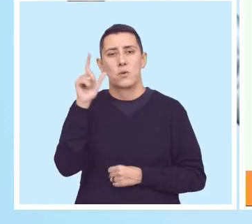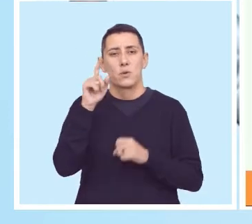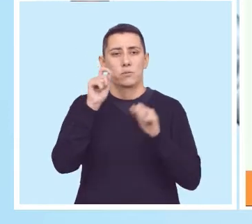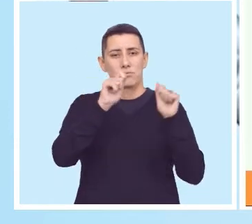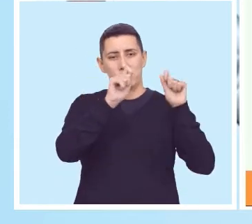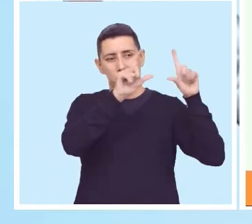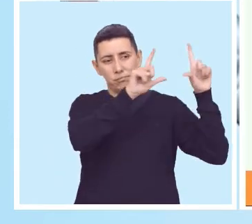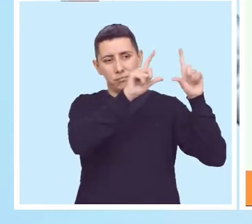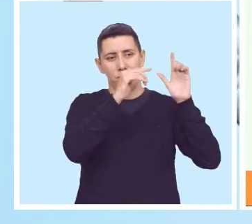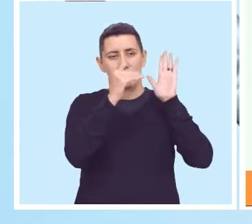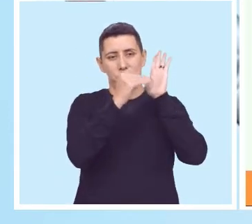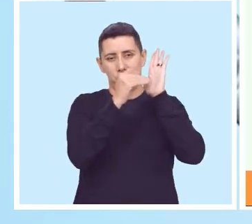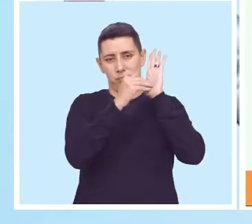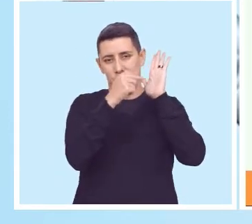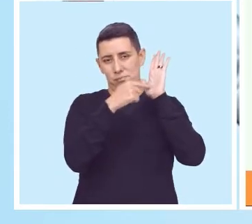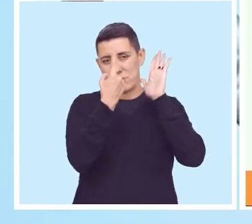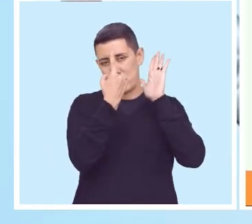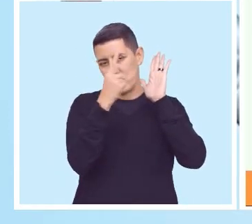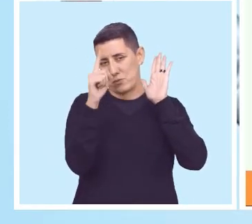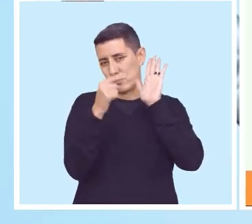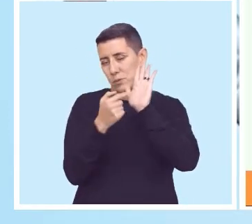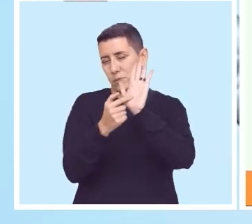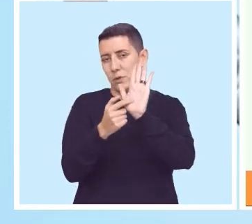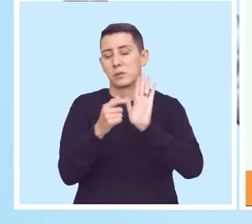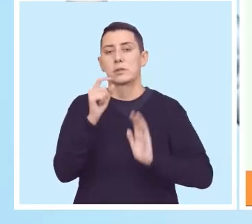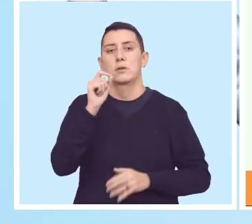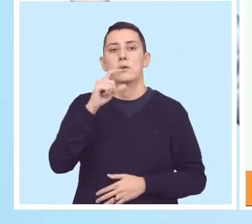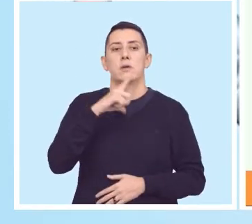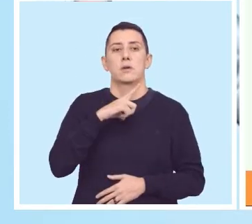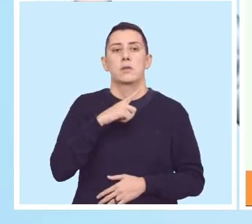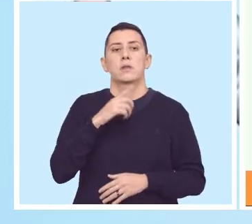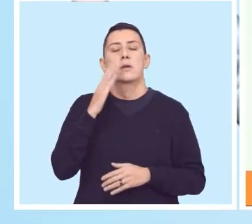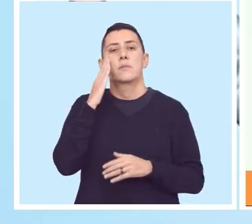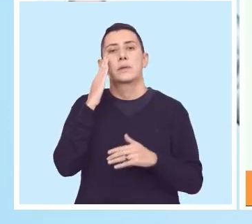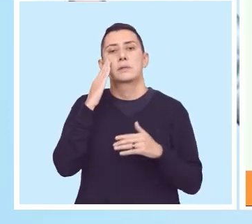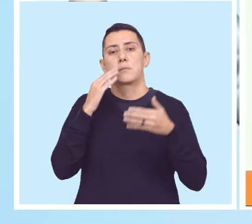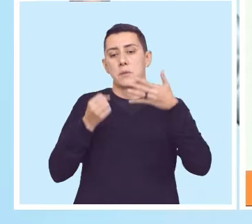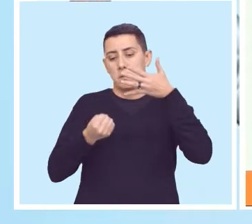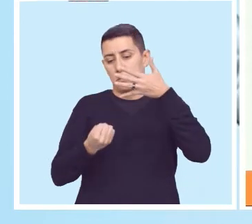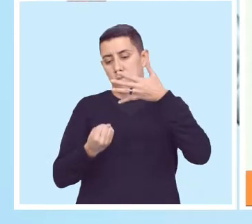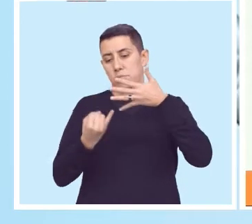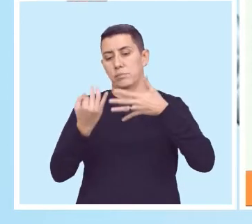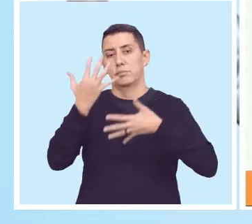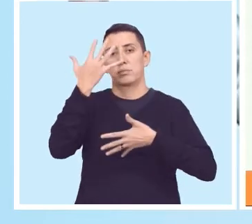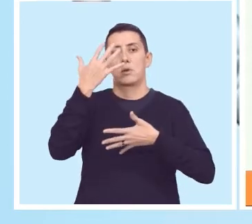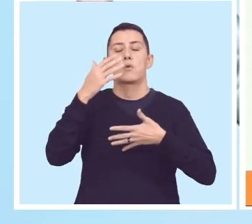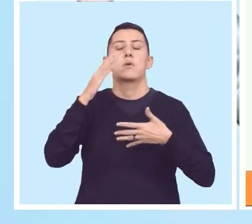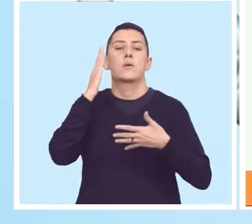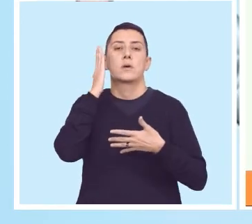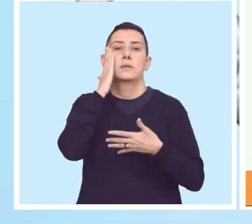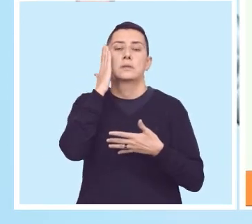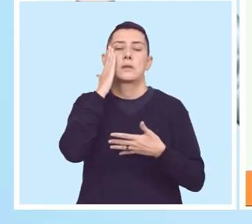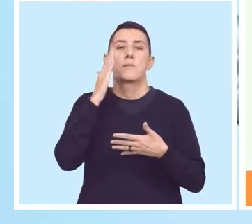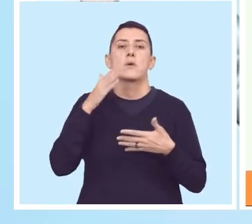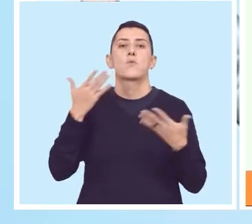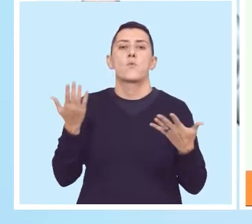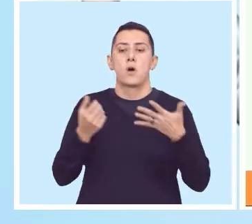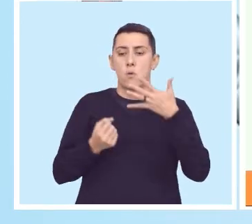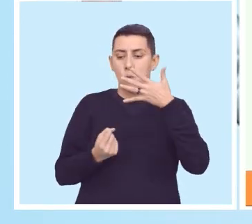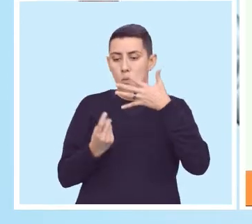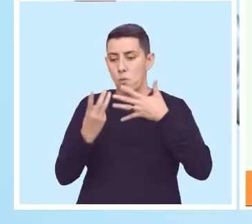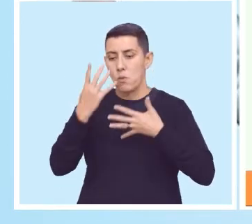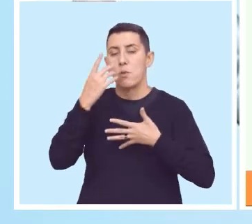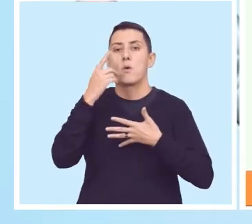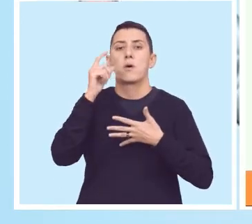para encerrar, nós temos aqui o ranking de poluição segundo